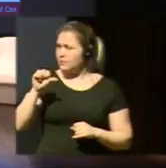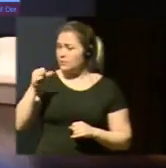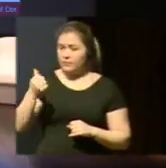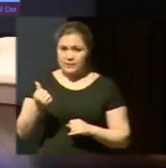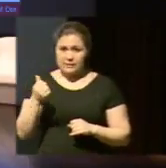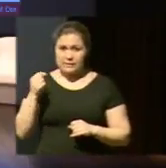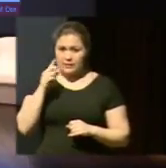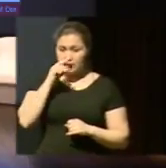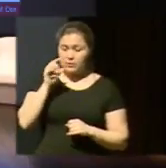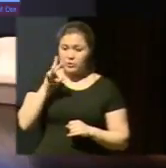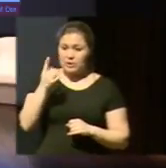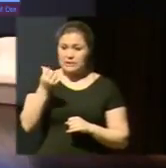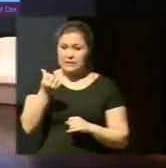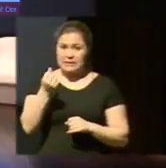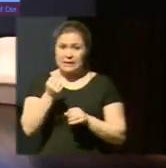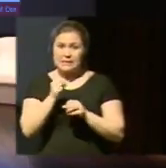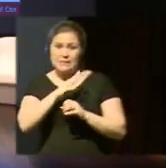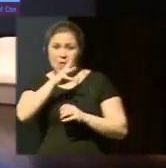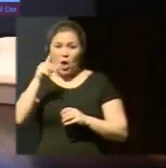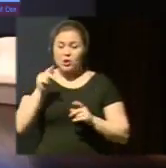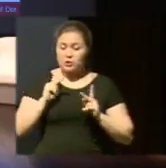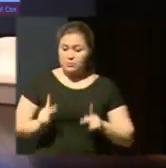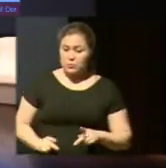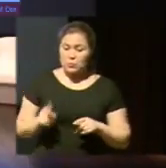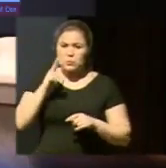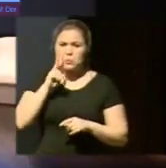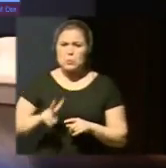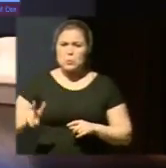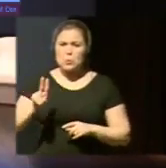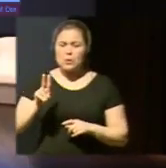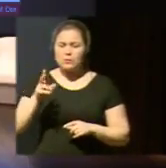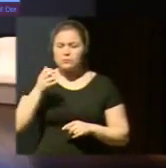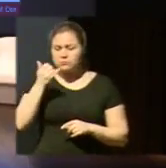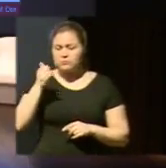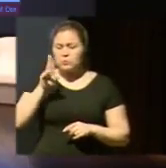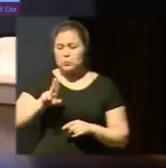1995, eram apenas 16 milhões de pessoas que usavam